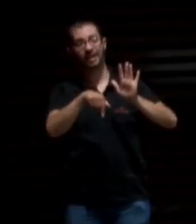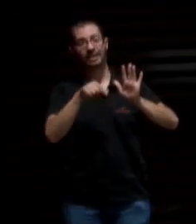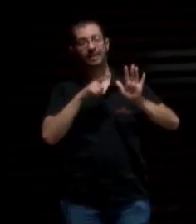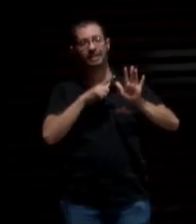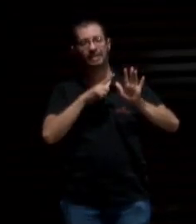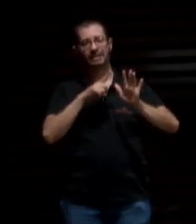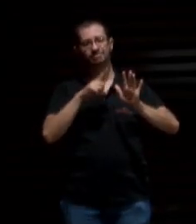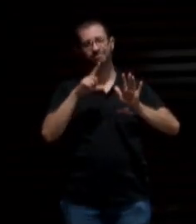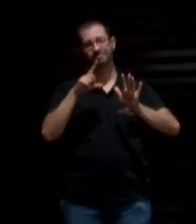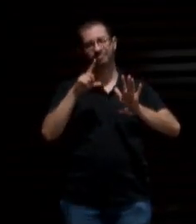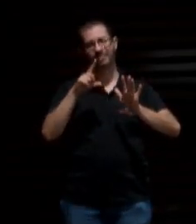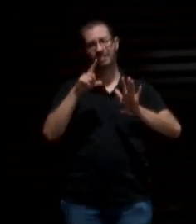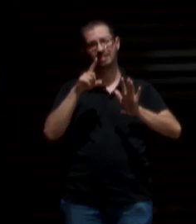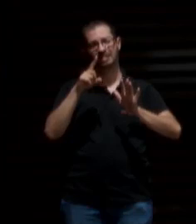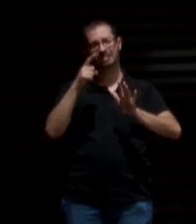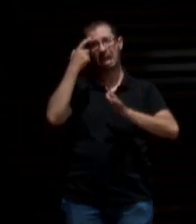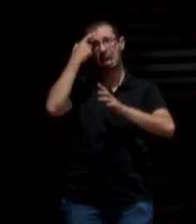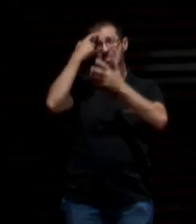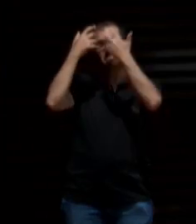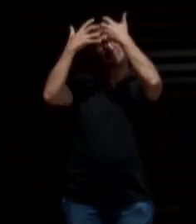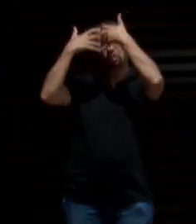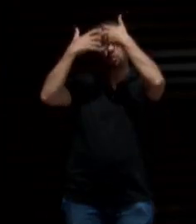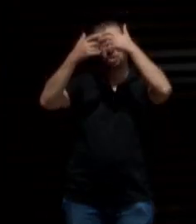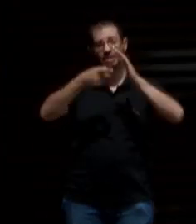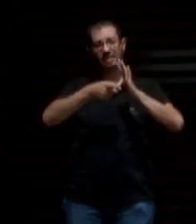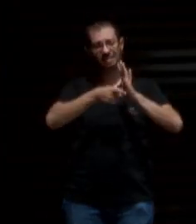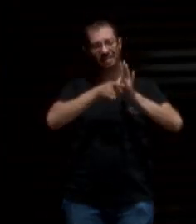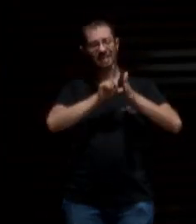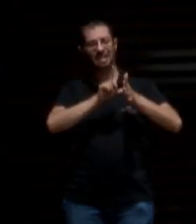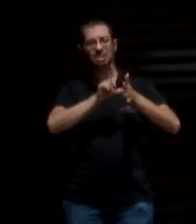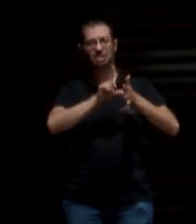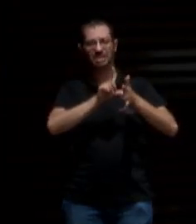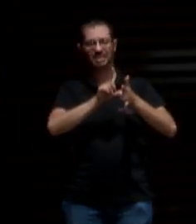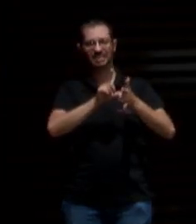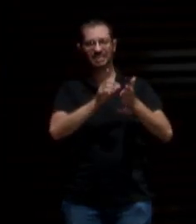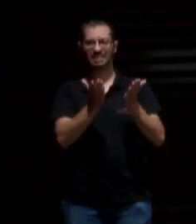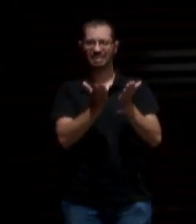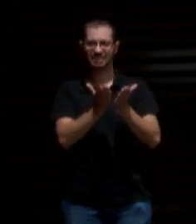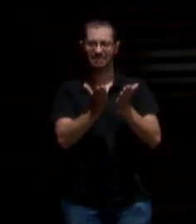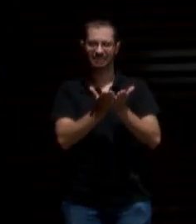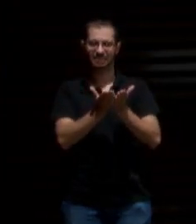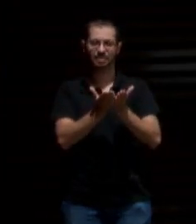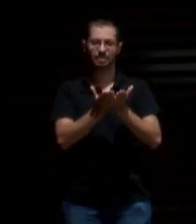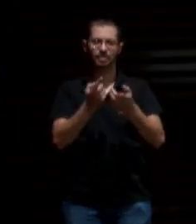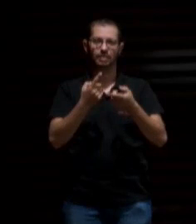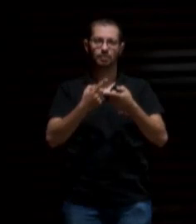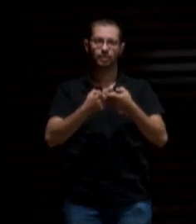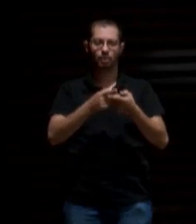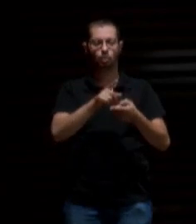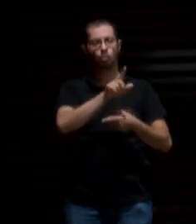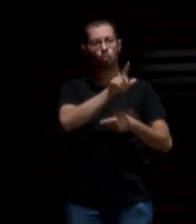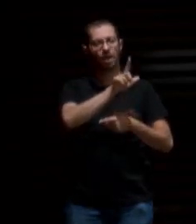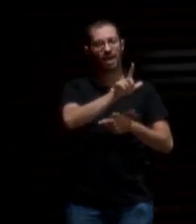anticristã. Porque todos os gêneros são aceitos nessa democracia. O L, o G,